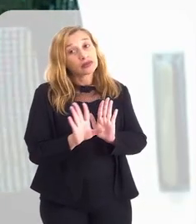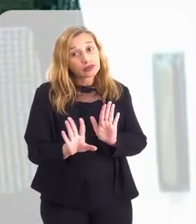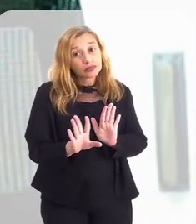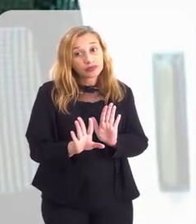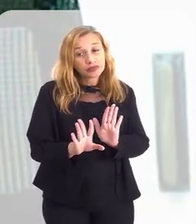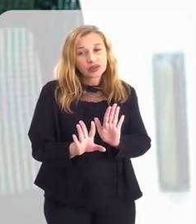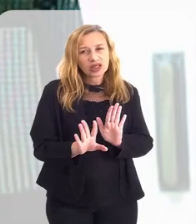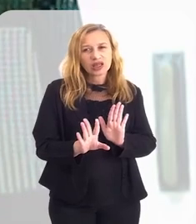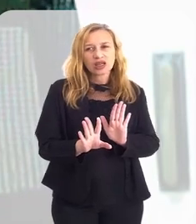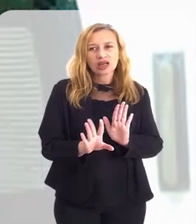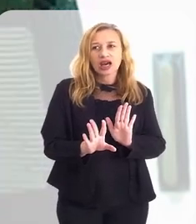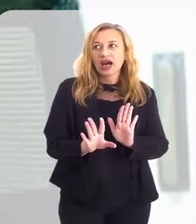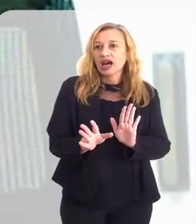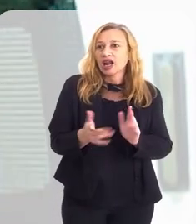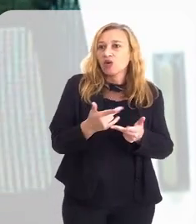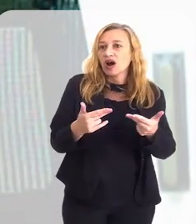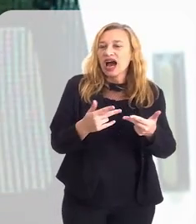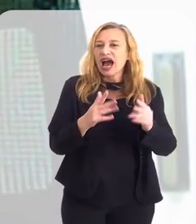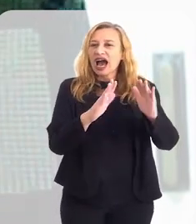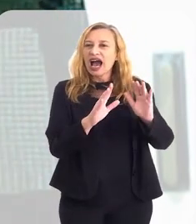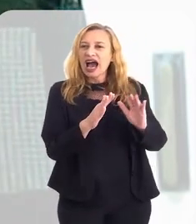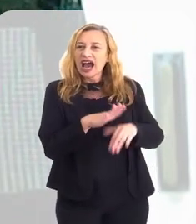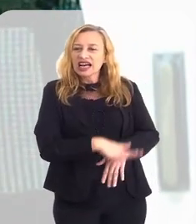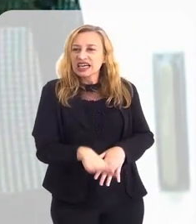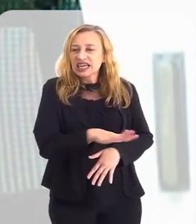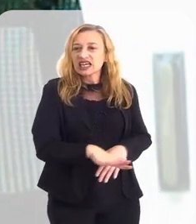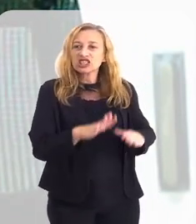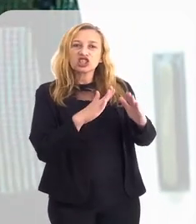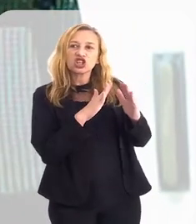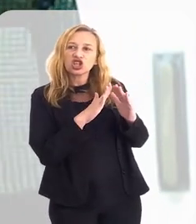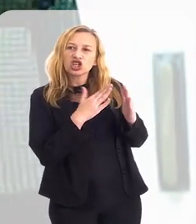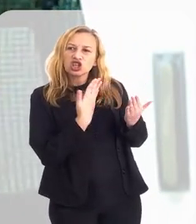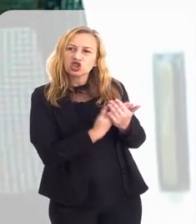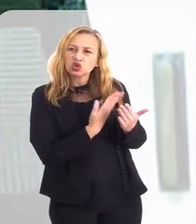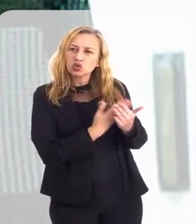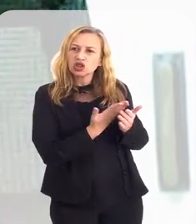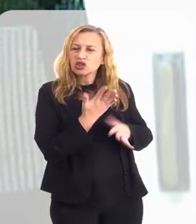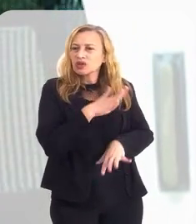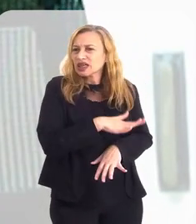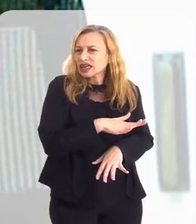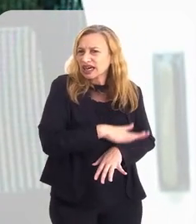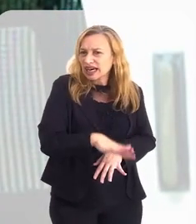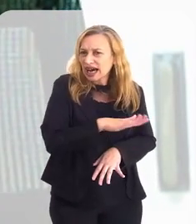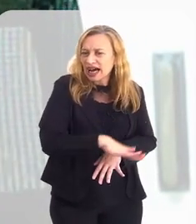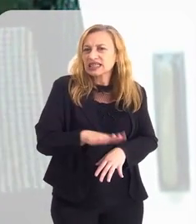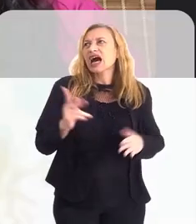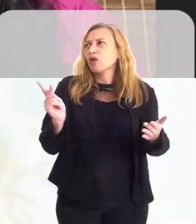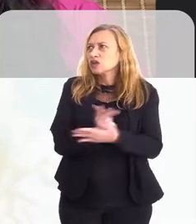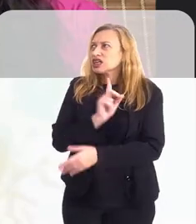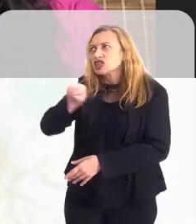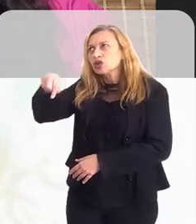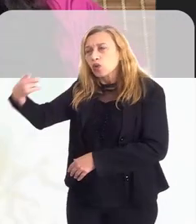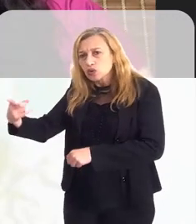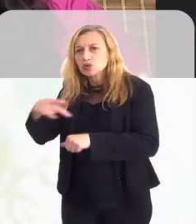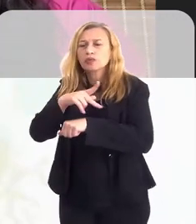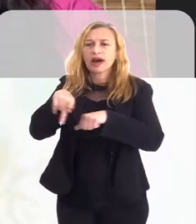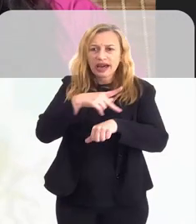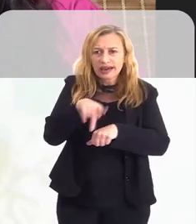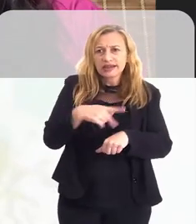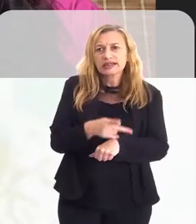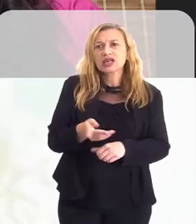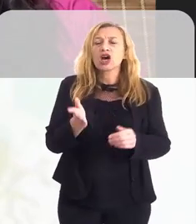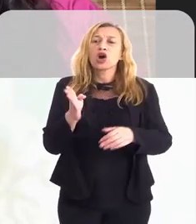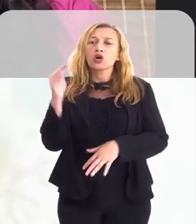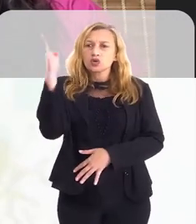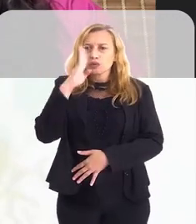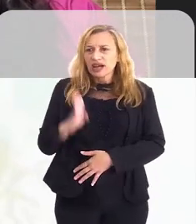está em debate, o homeschooling, que é aquela coisa da criança ficar estudando em casa. Isso acontece nos Estados Unidos, em outros países, isso é permitido.